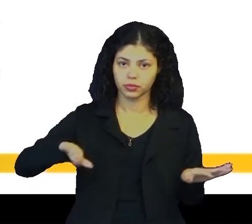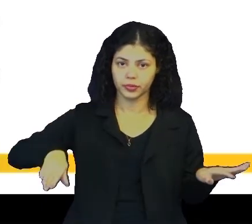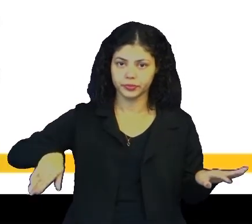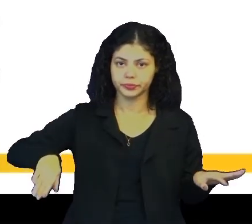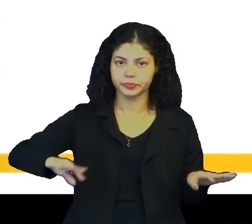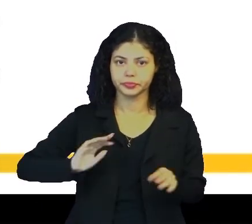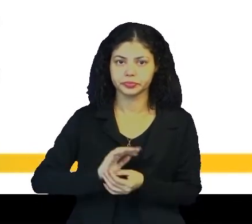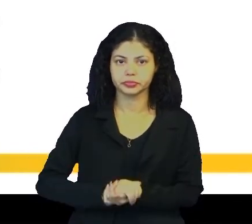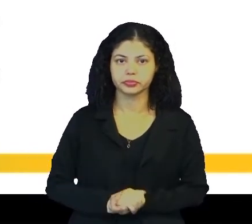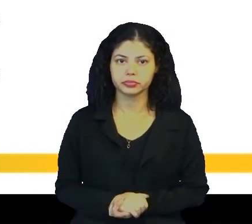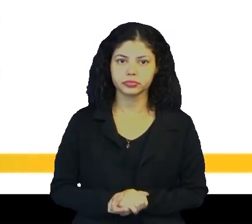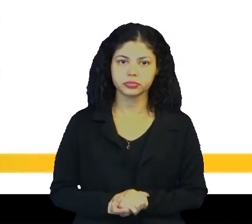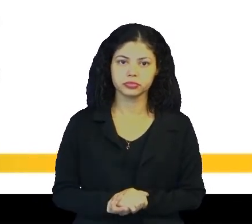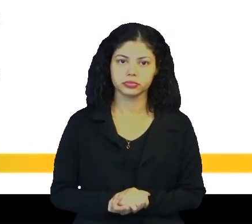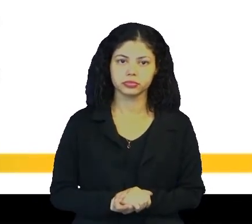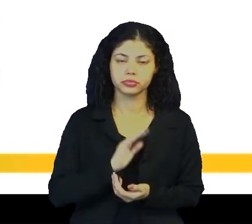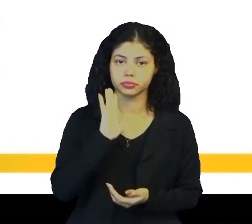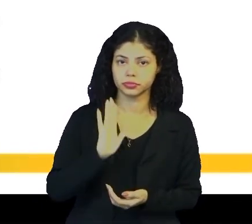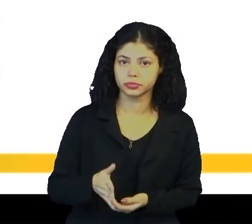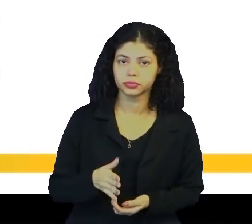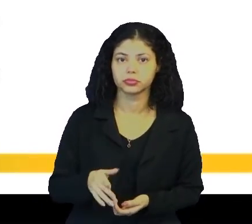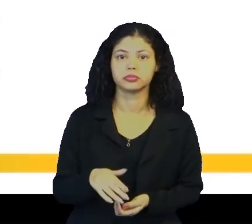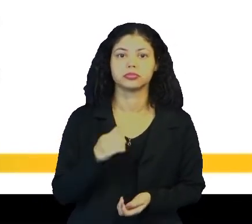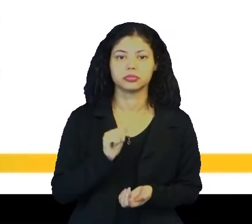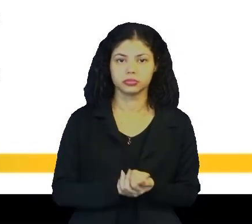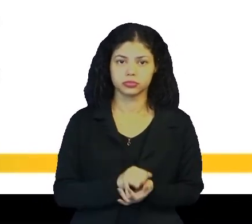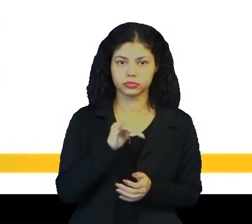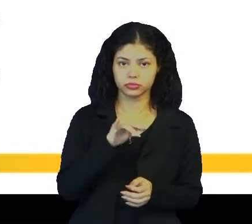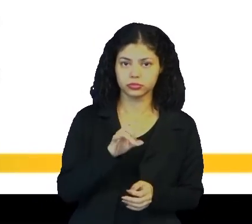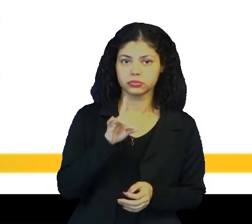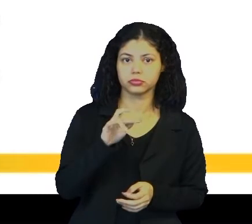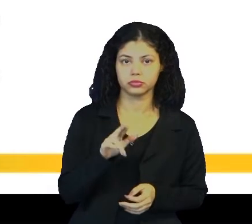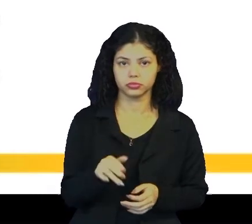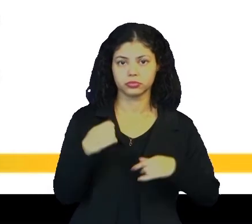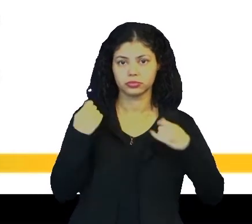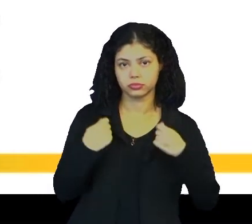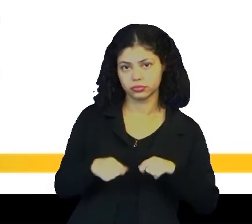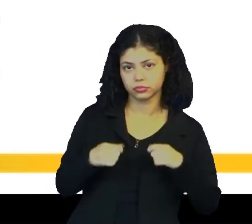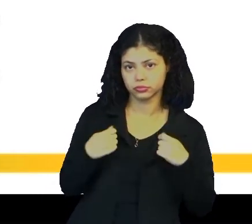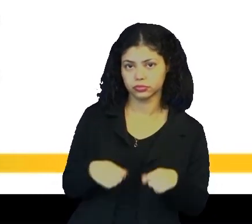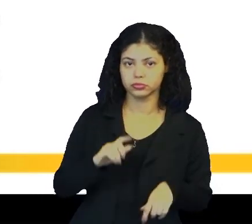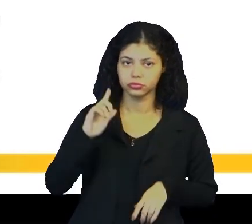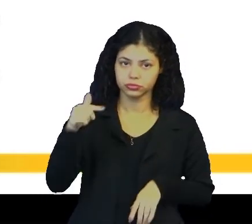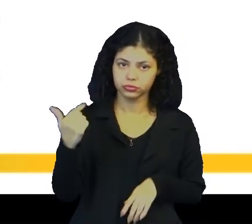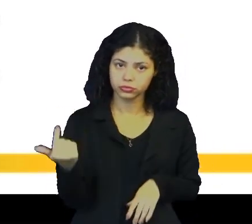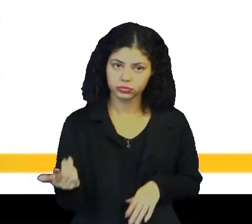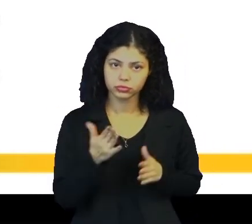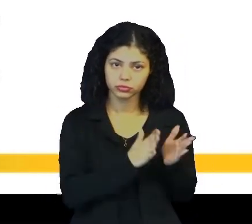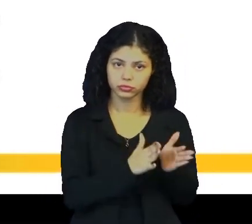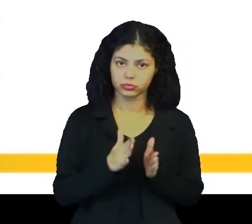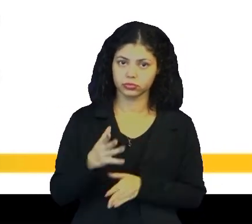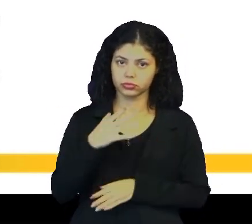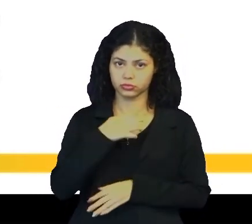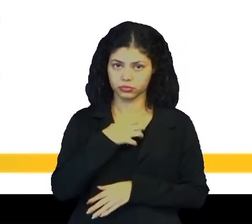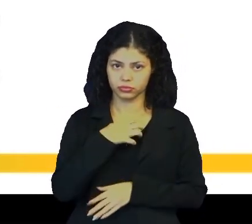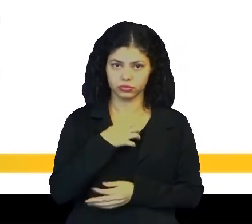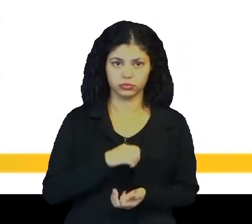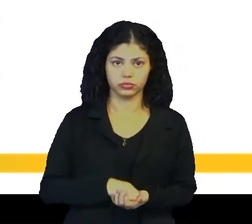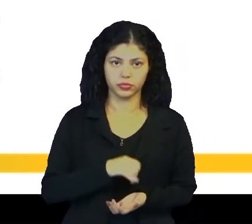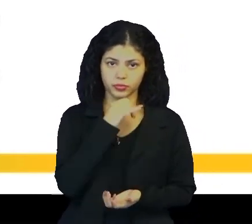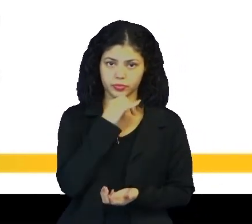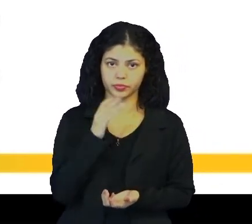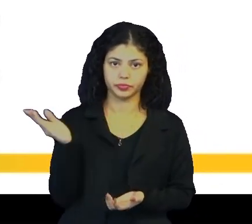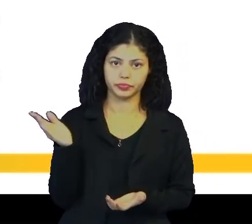para a praia. Já as orações independentes necessitam de outras para fazerem sentidos.